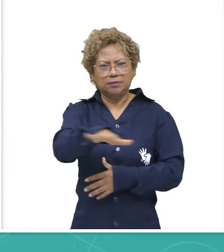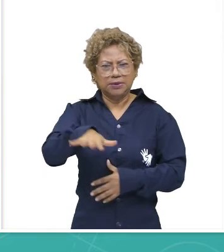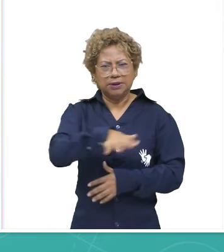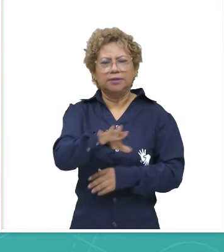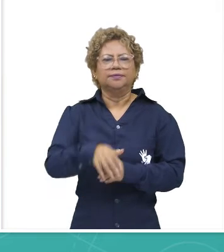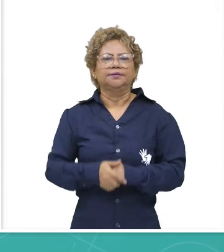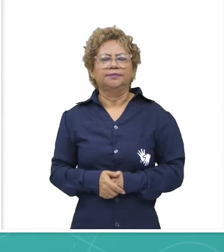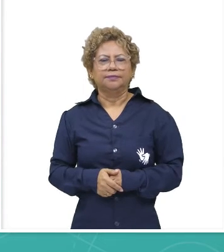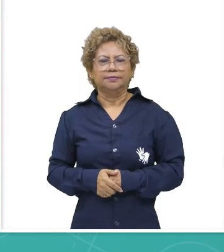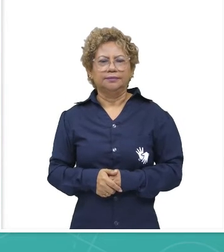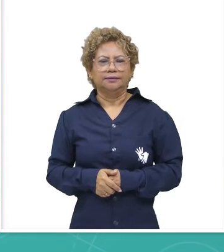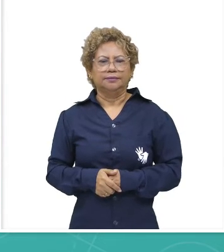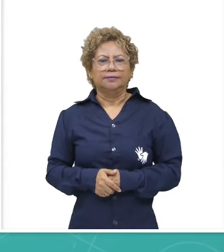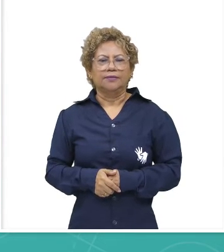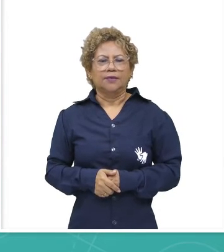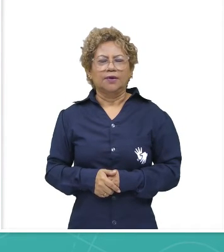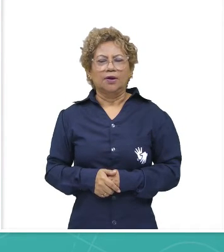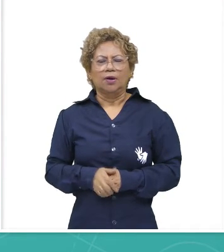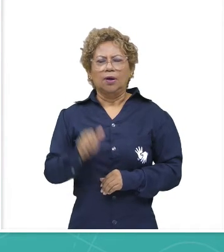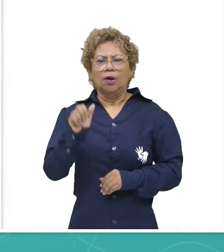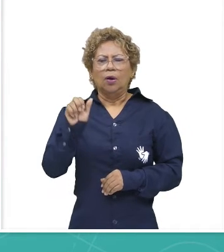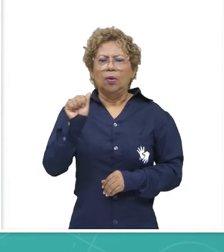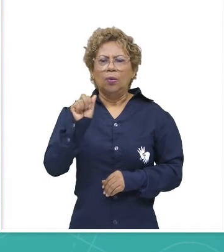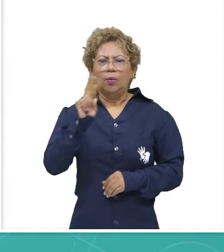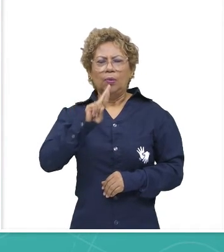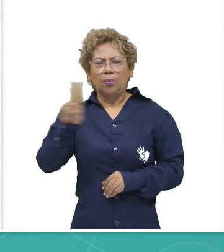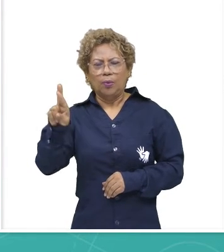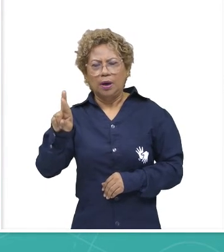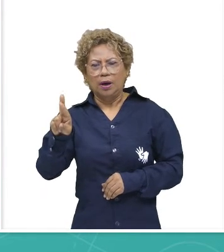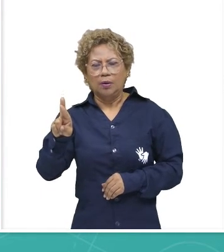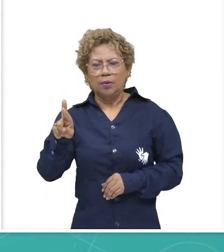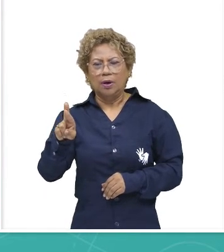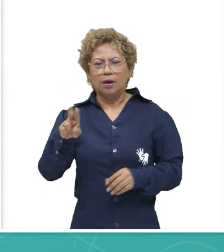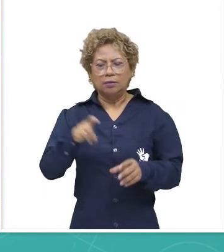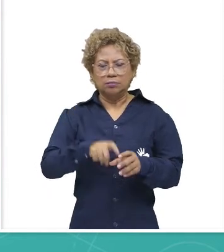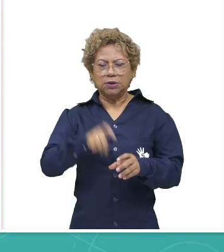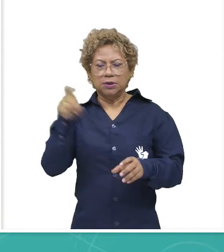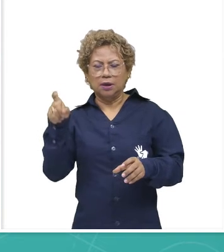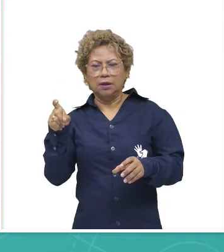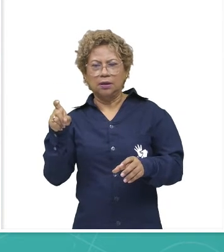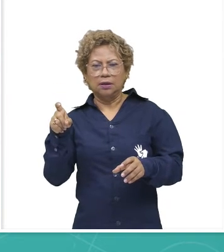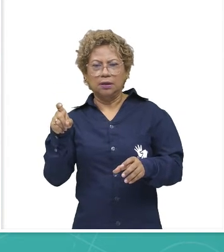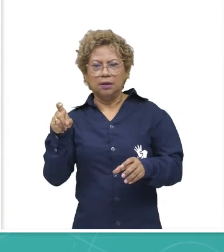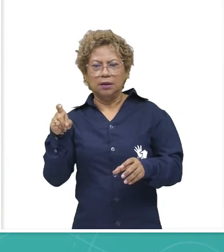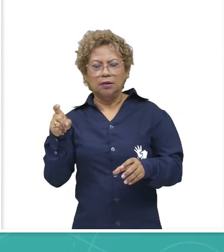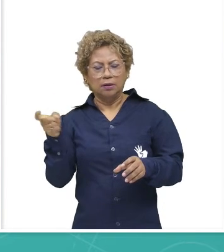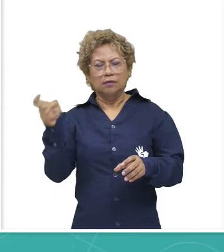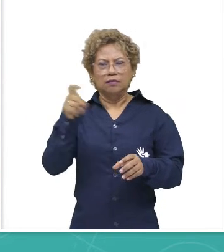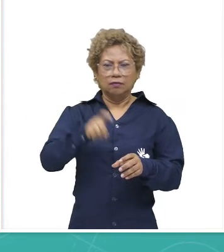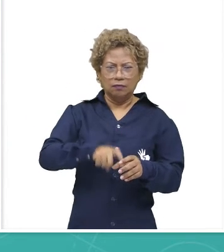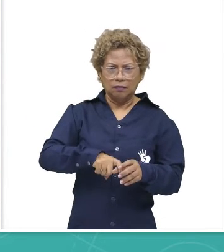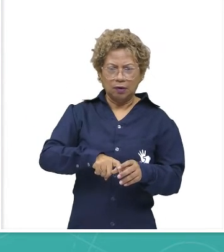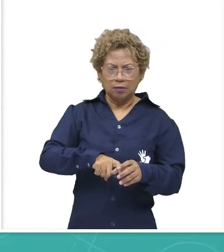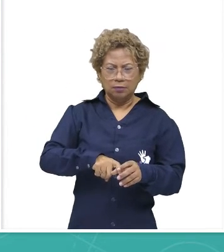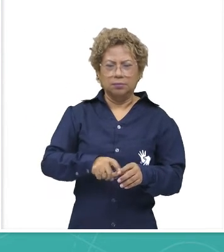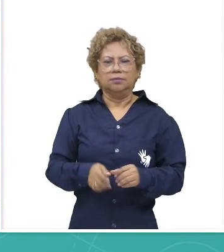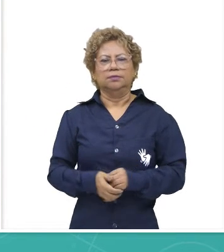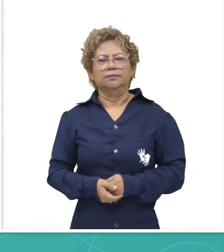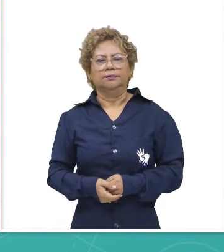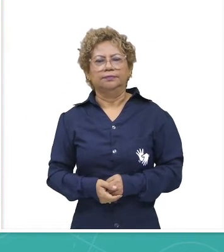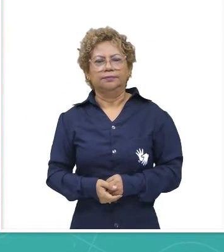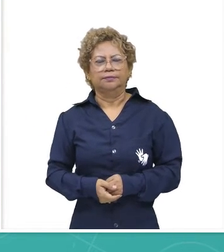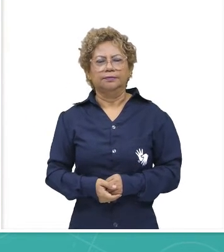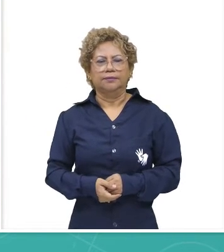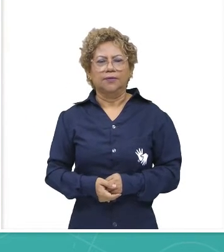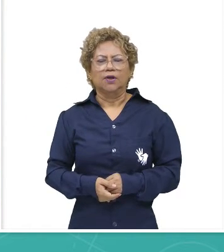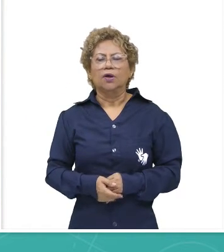quando sofre pressão, passa a ocupar menor espaço. Isso ocorre em razão de uma propriedade. A alternativa que